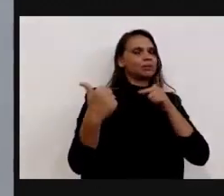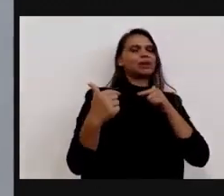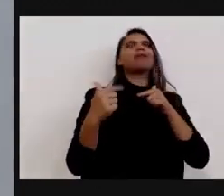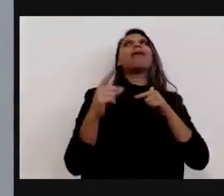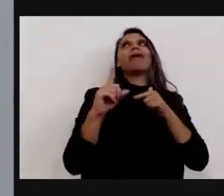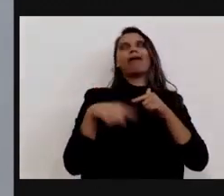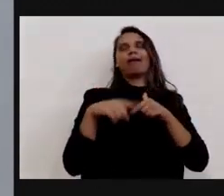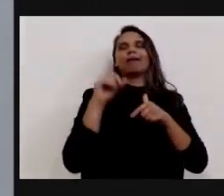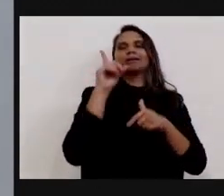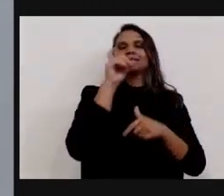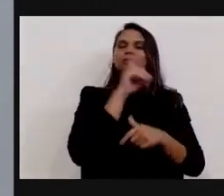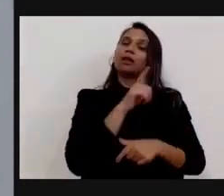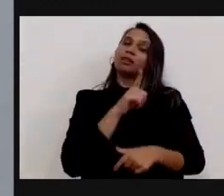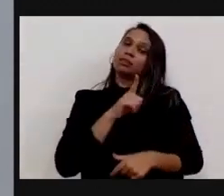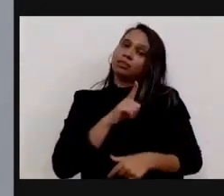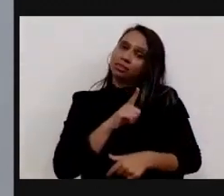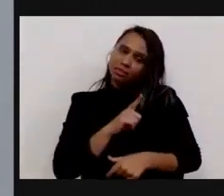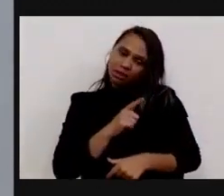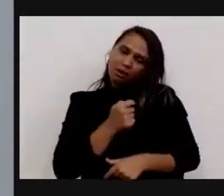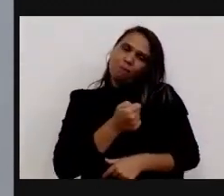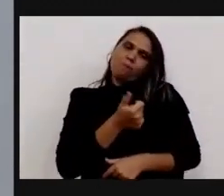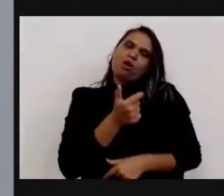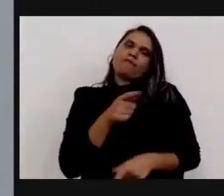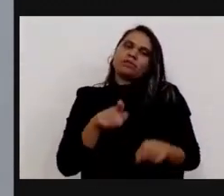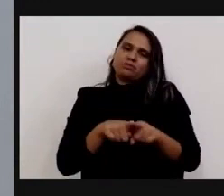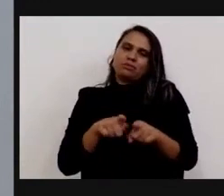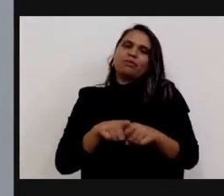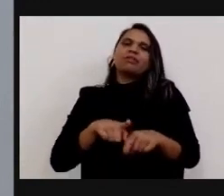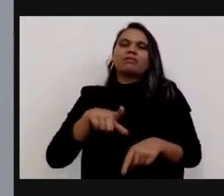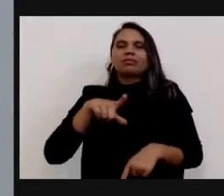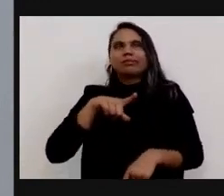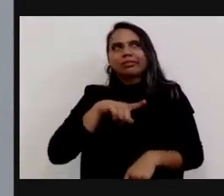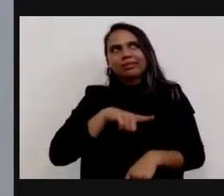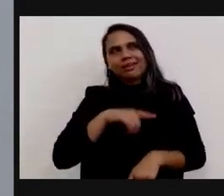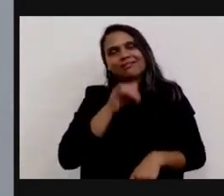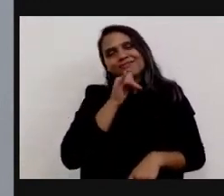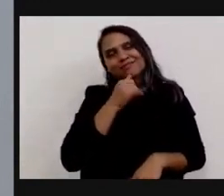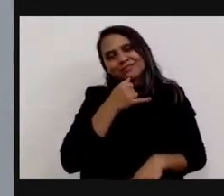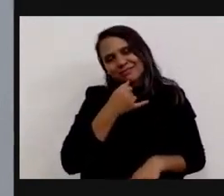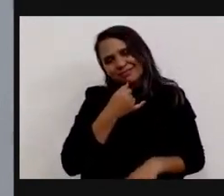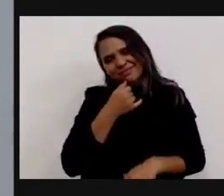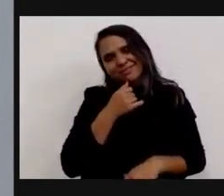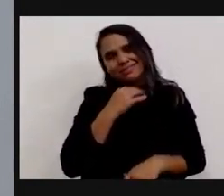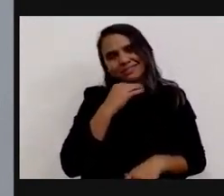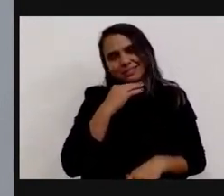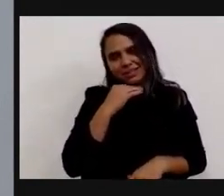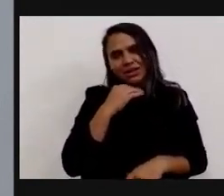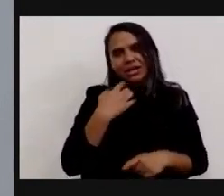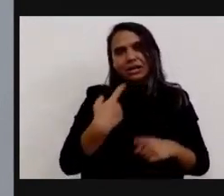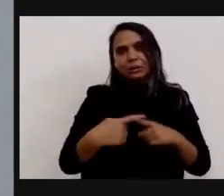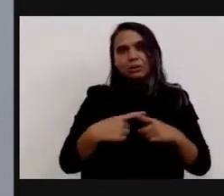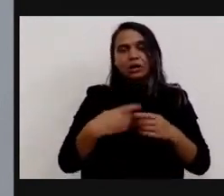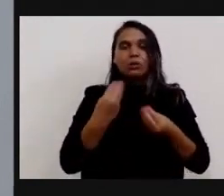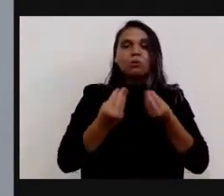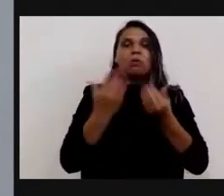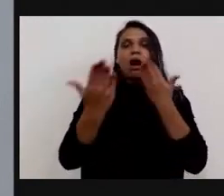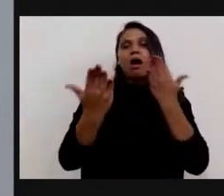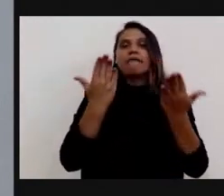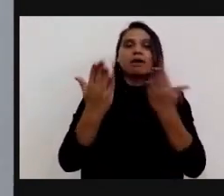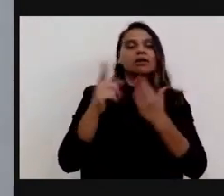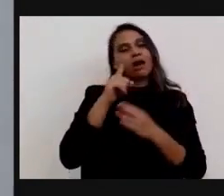tem os bônus e tem os donos também como é que a gente já vai gerenciar os riscos isso é muito importante né